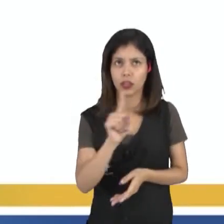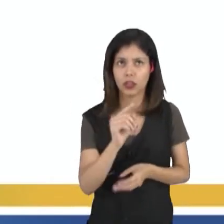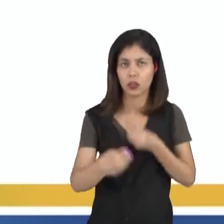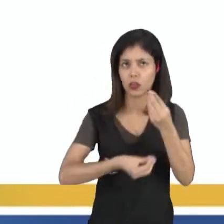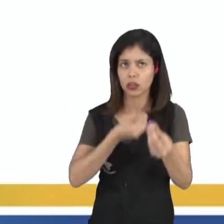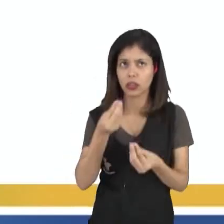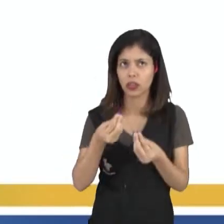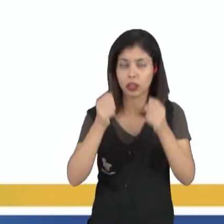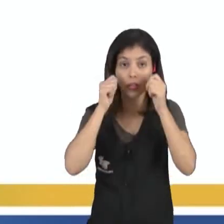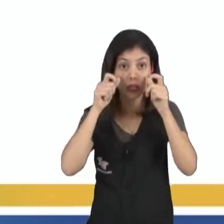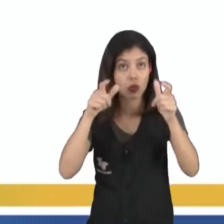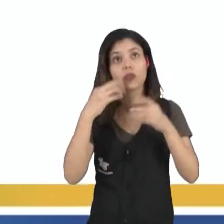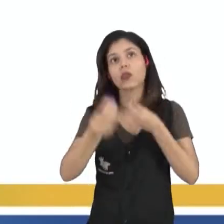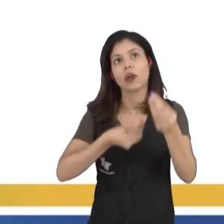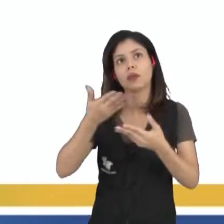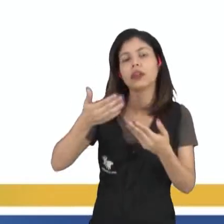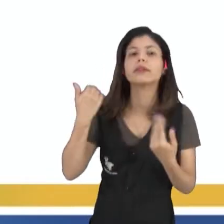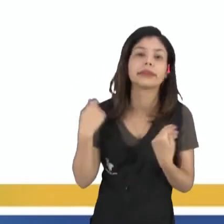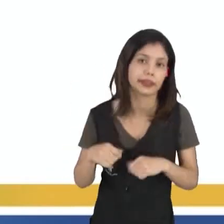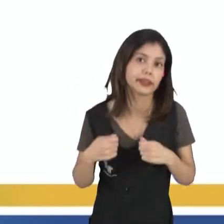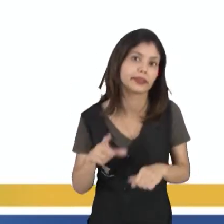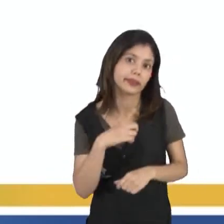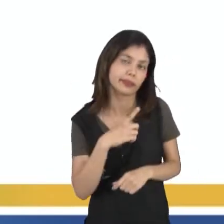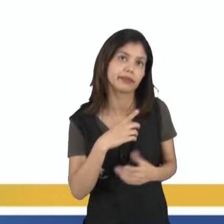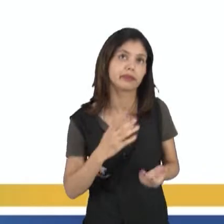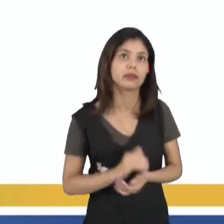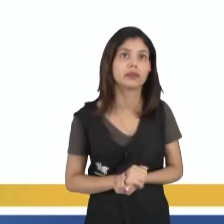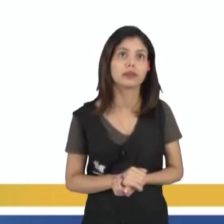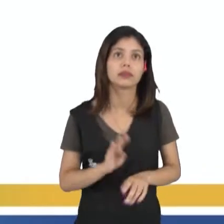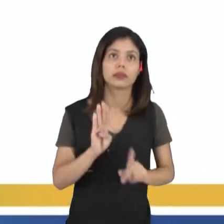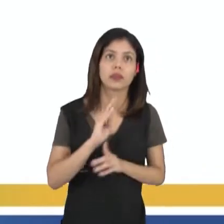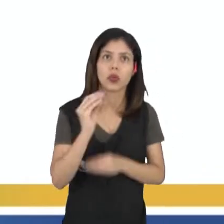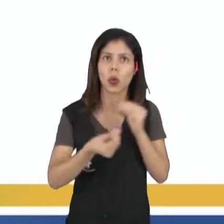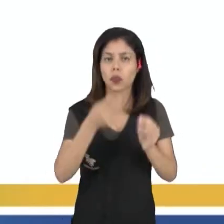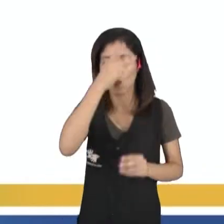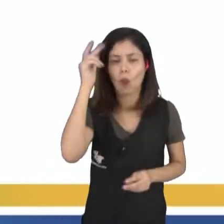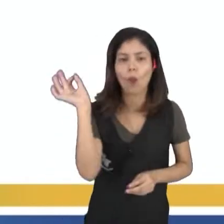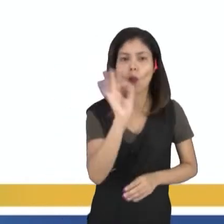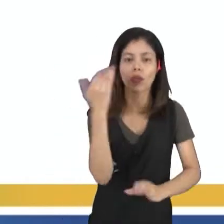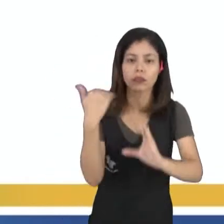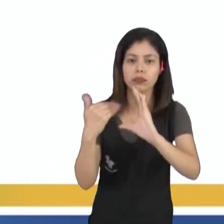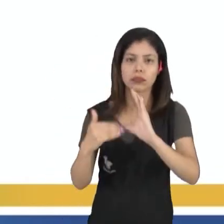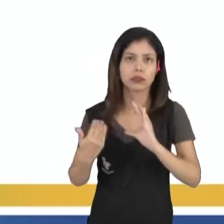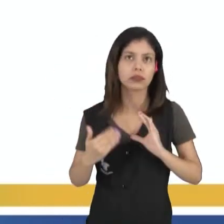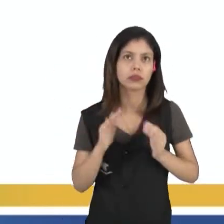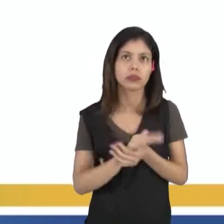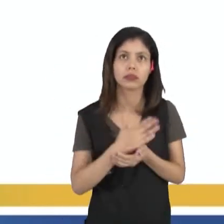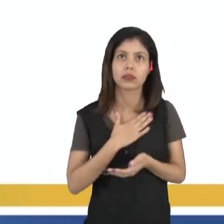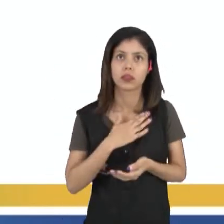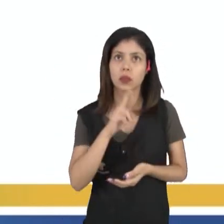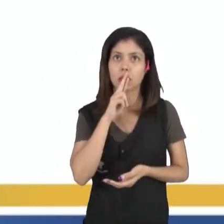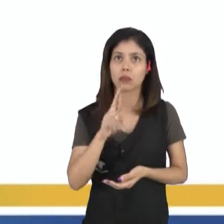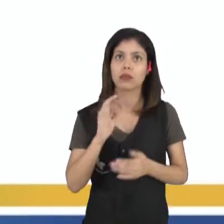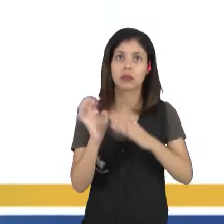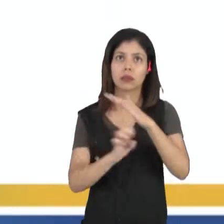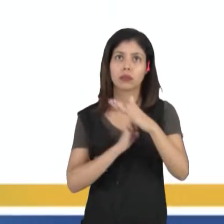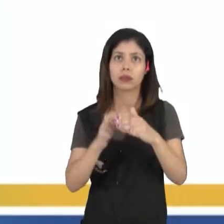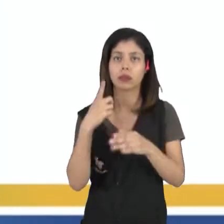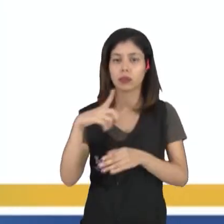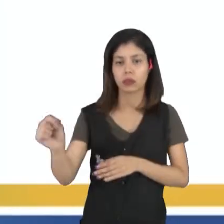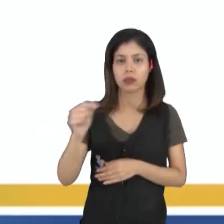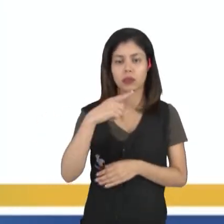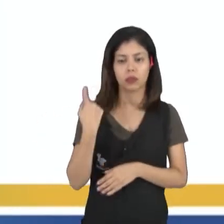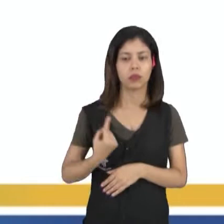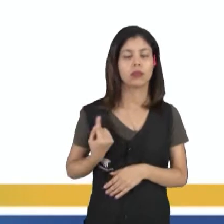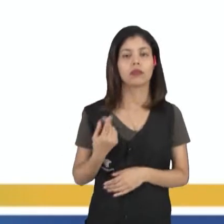tão atencioso como deveria. B. Como ninguém respondeu meu e-mail, resolvi ir à